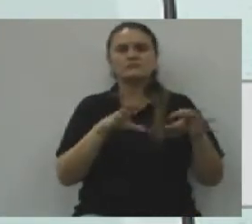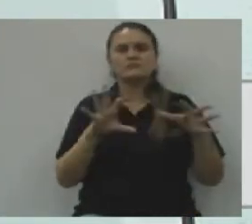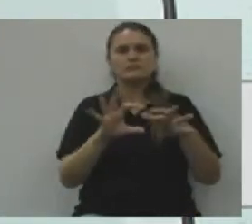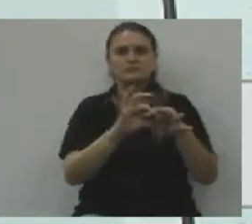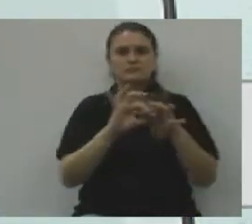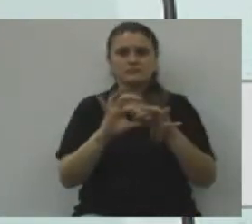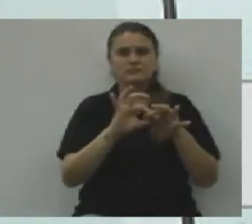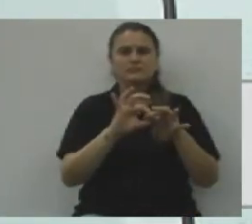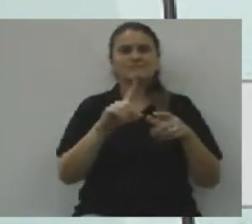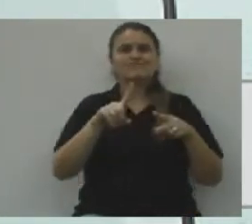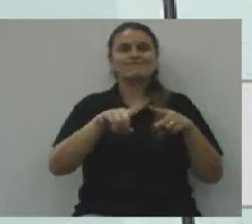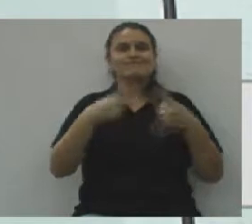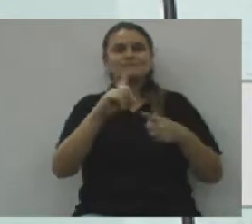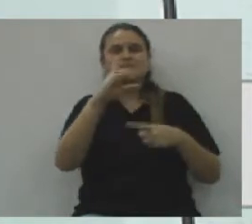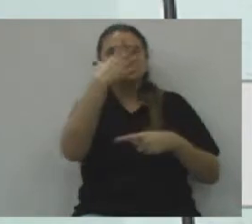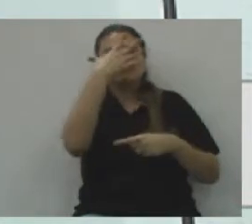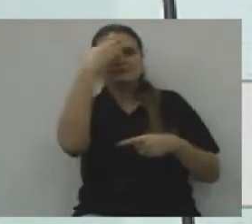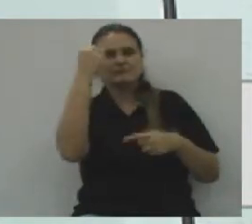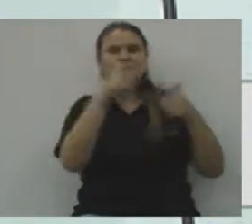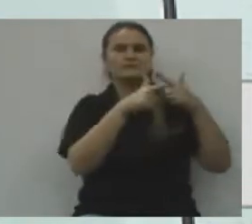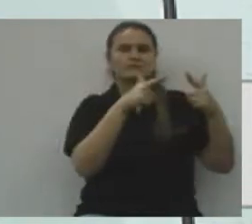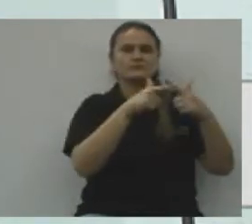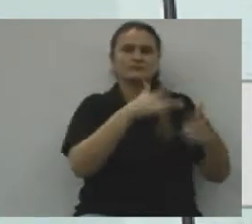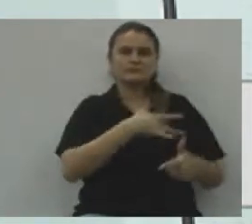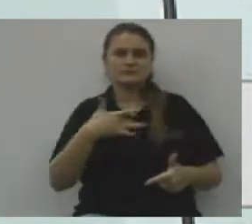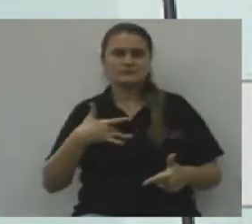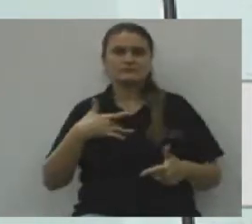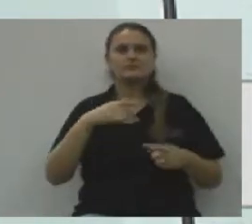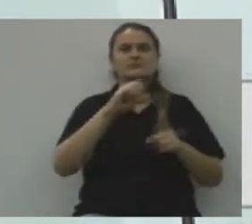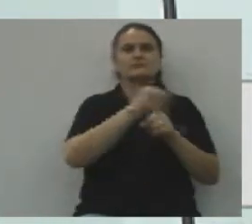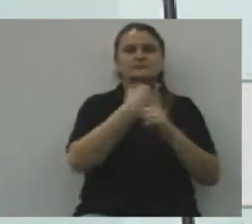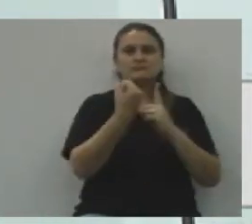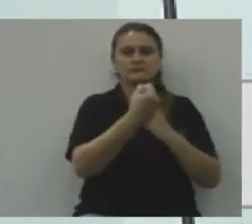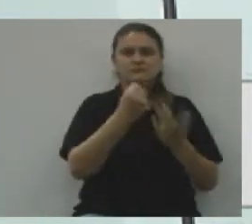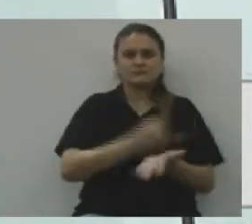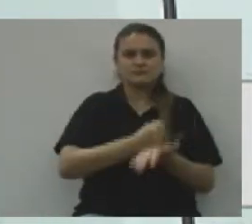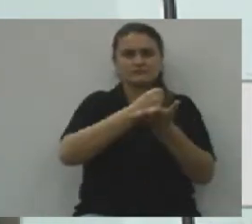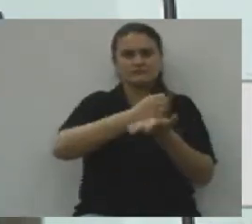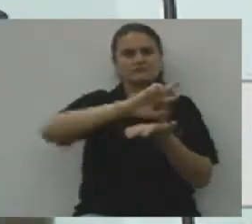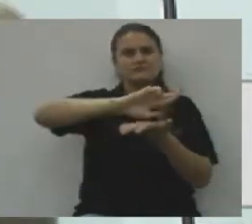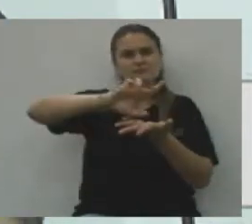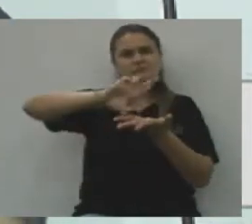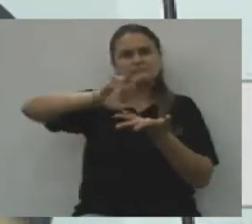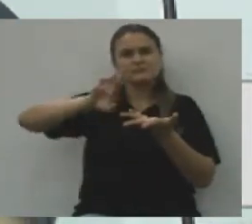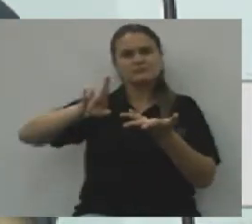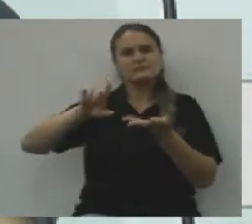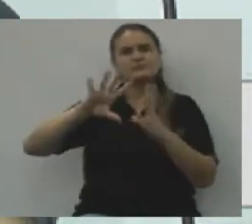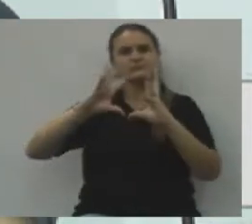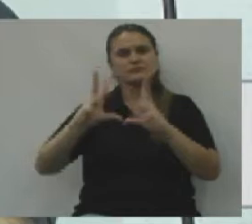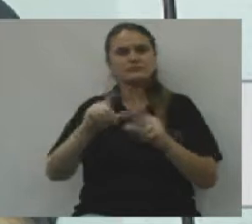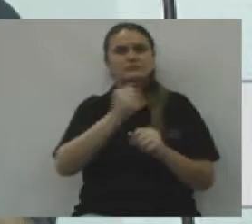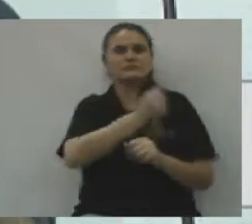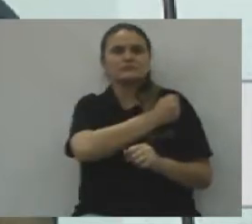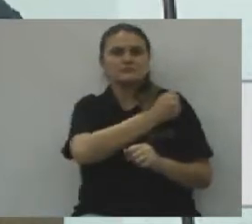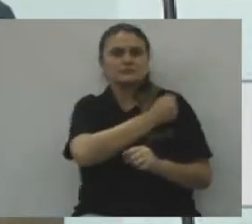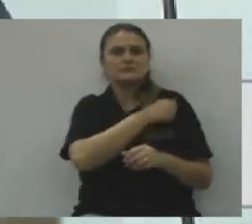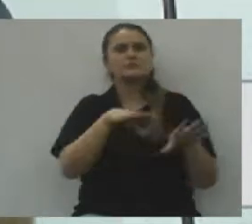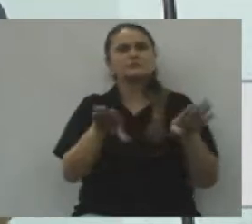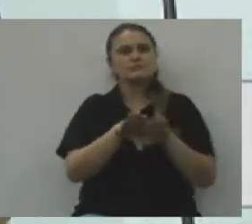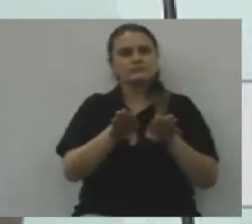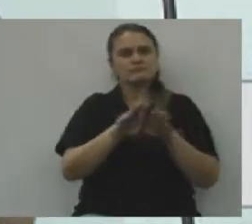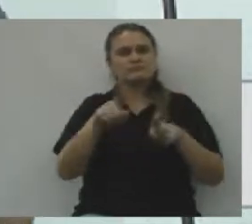podemos esquecer que os problemas ligados à saúde, assistência social e etc., de todos estes alunos, eles